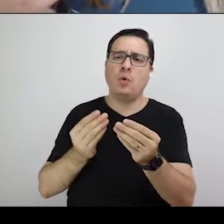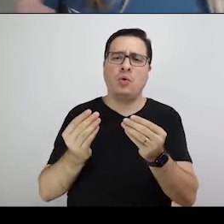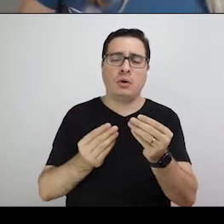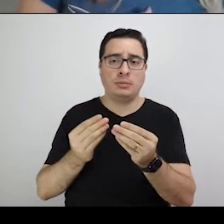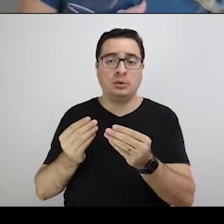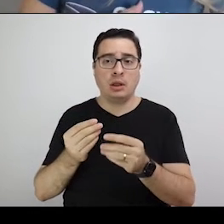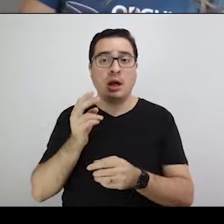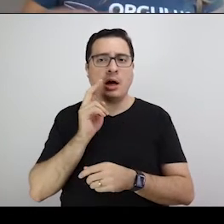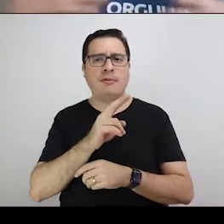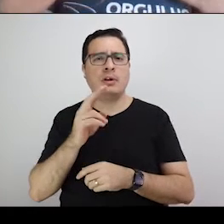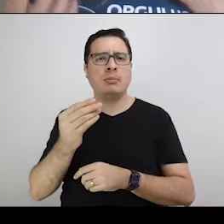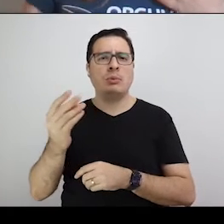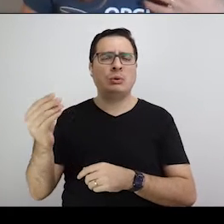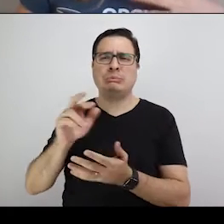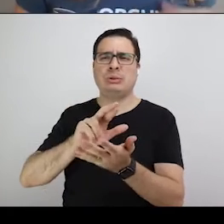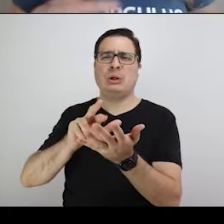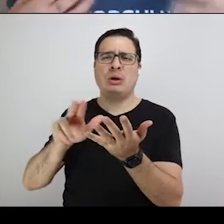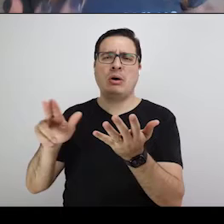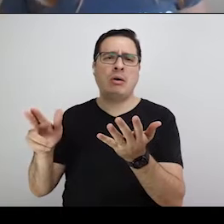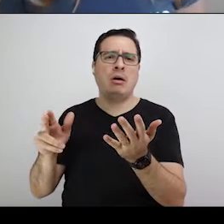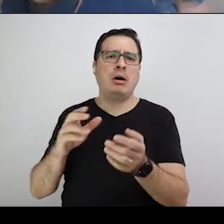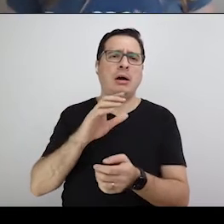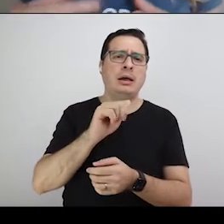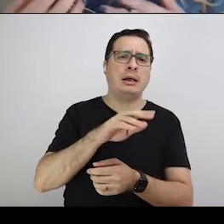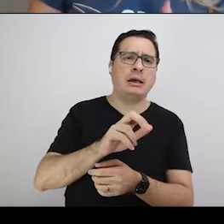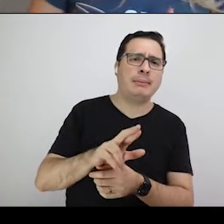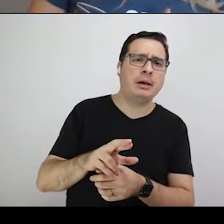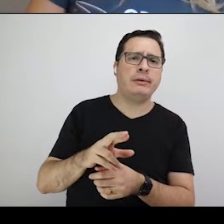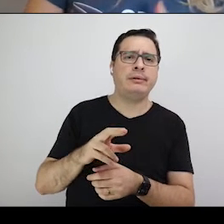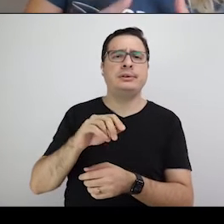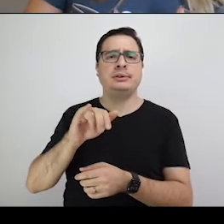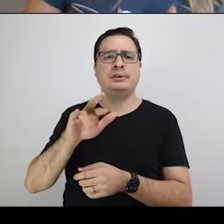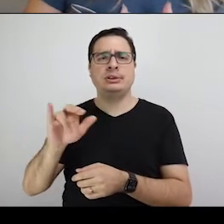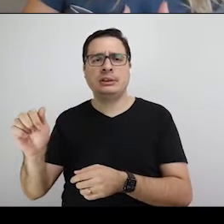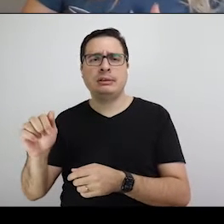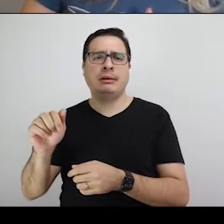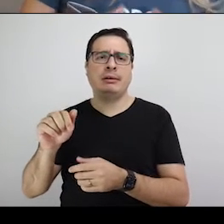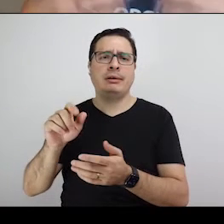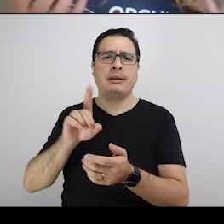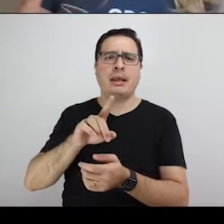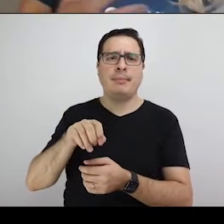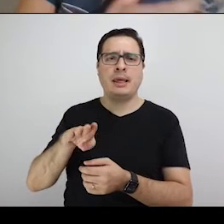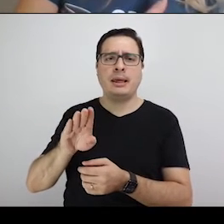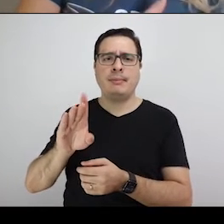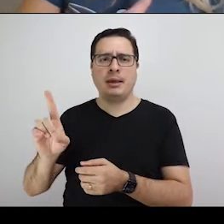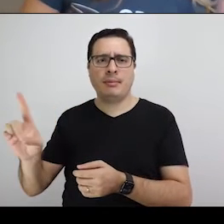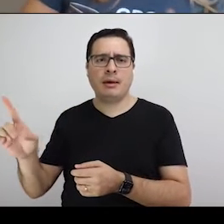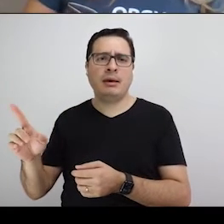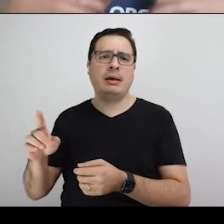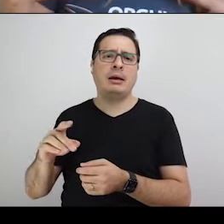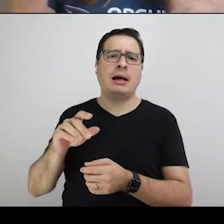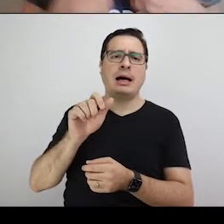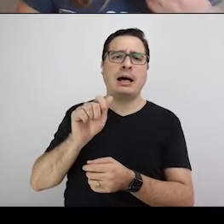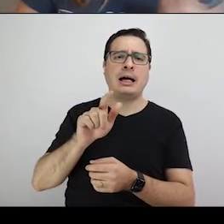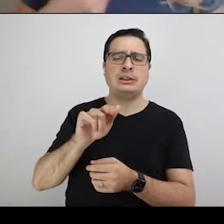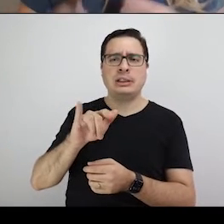ouvi muita sopa de letrinha, Cucumber, Gira, BDD, Confluence, a já eu já tinha ouvido falar,